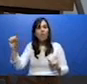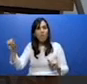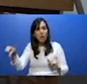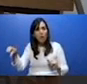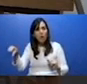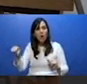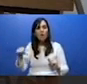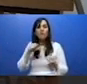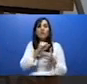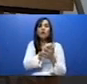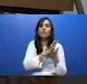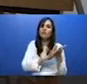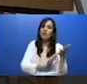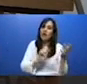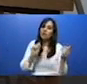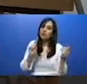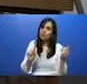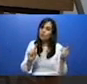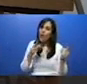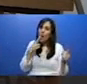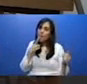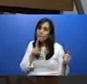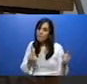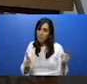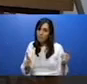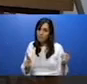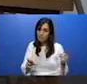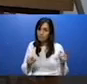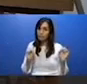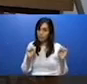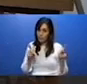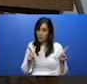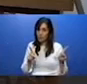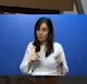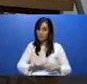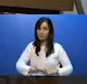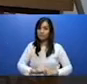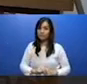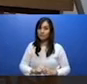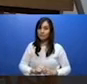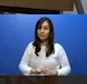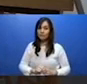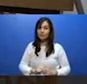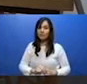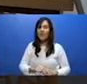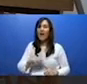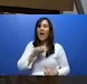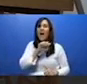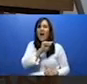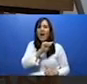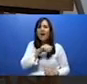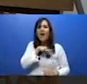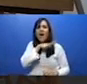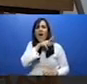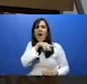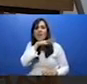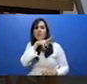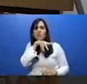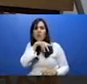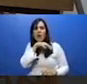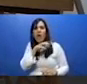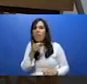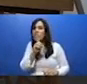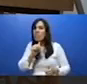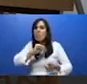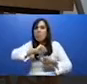1, respostas. Escreve só as respostas. Vamos lá. A. Animais não adaptados